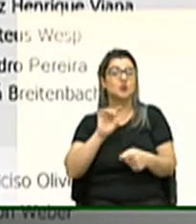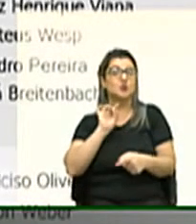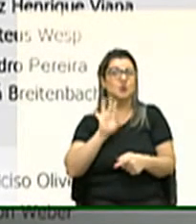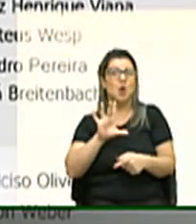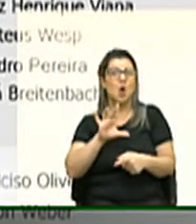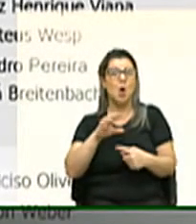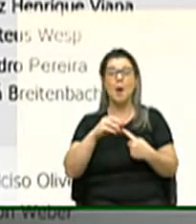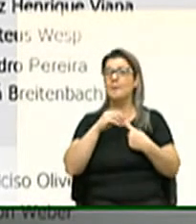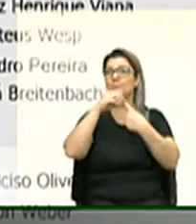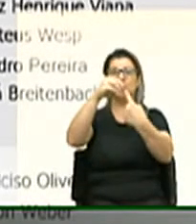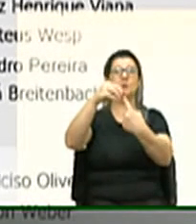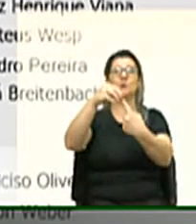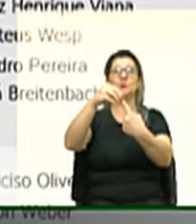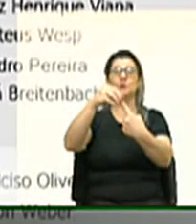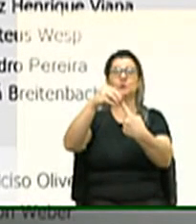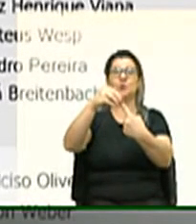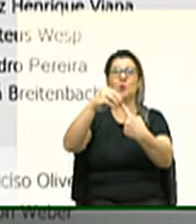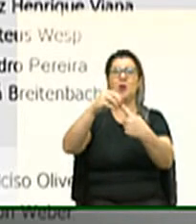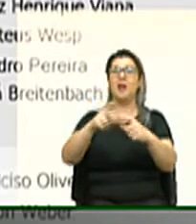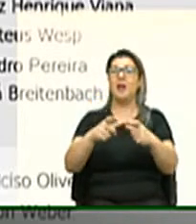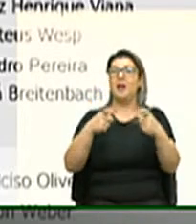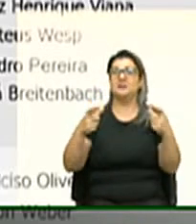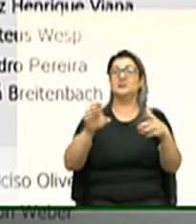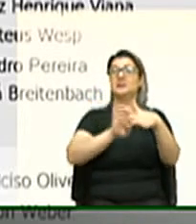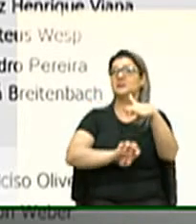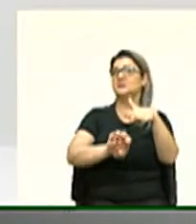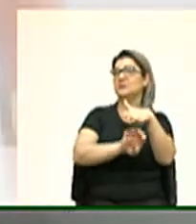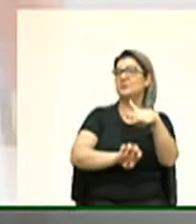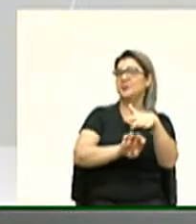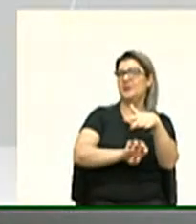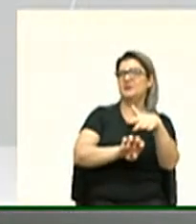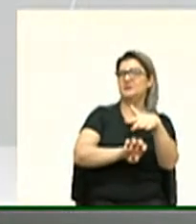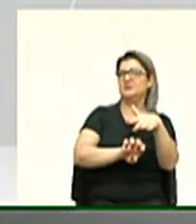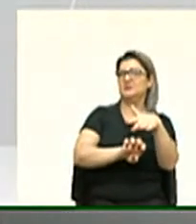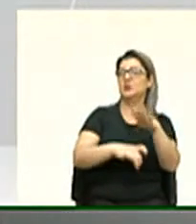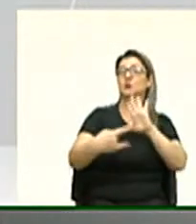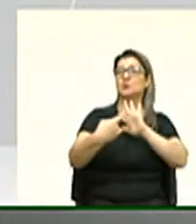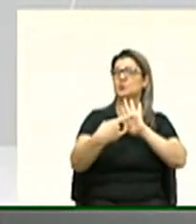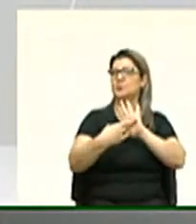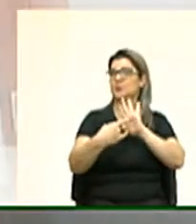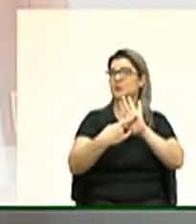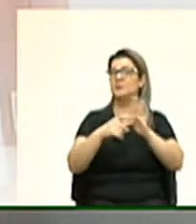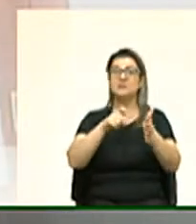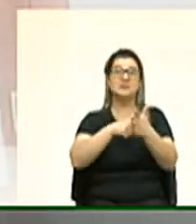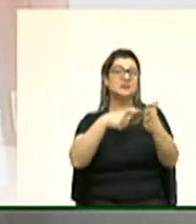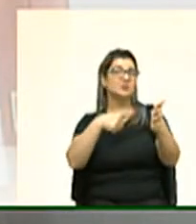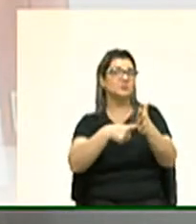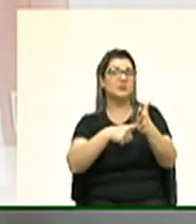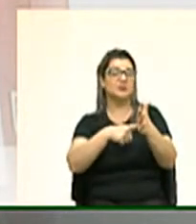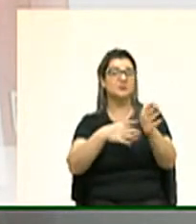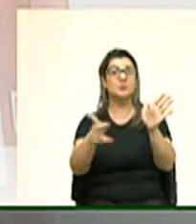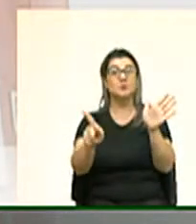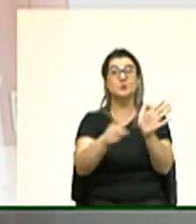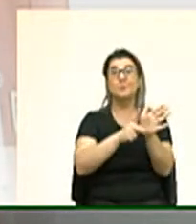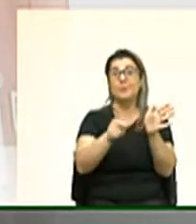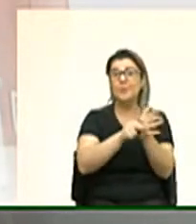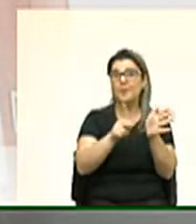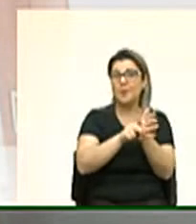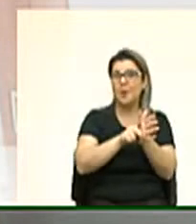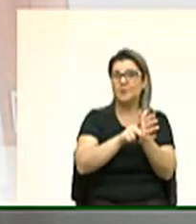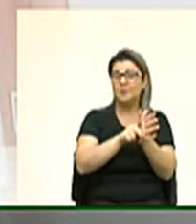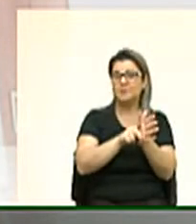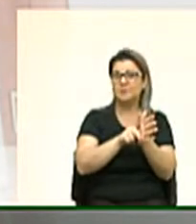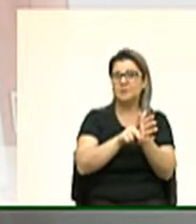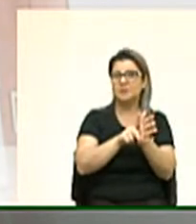em detrimento dos programas que eram executados pelos próprios movimentos populares, que foram